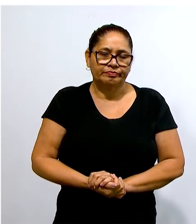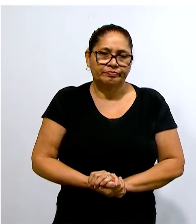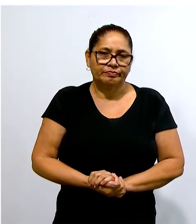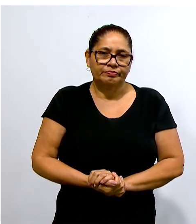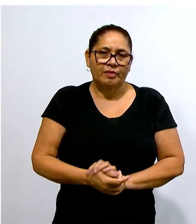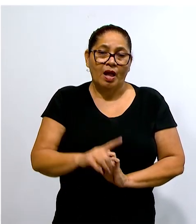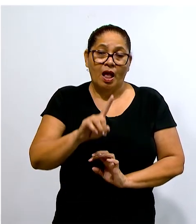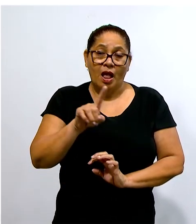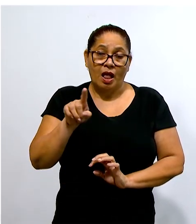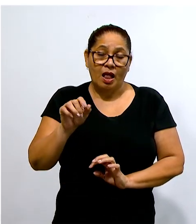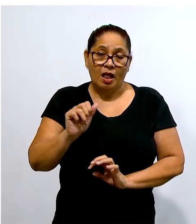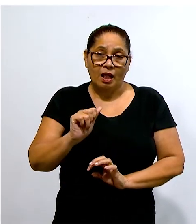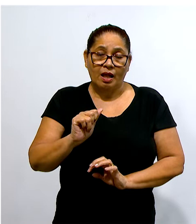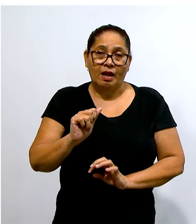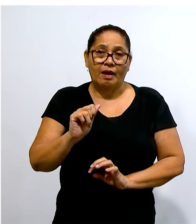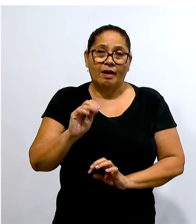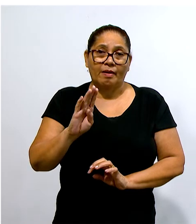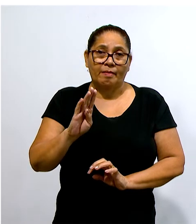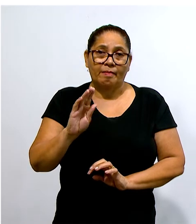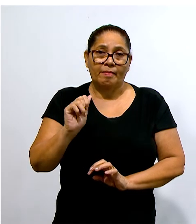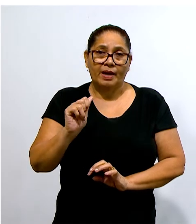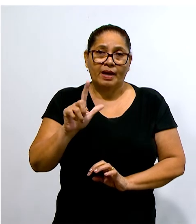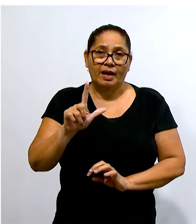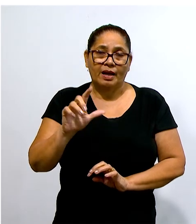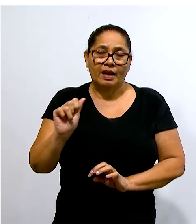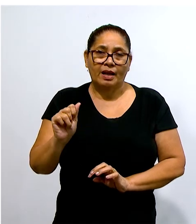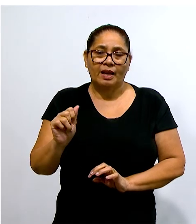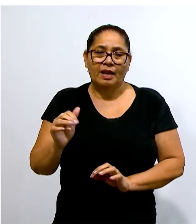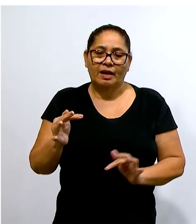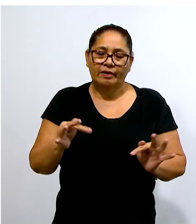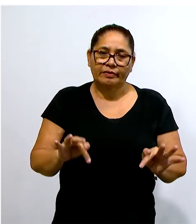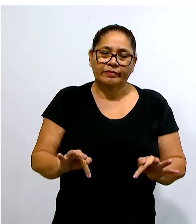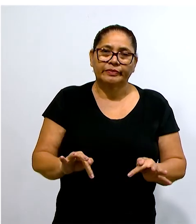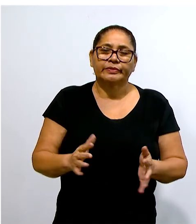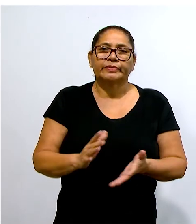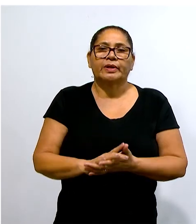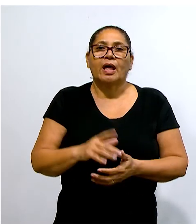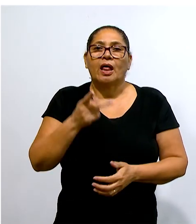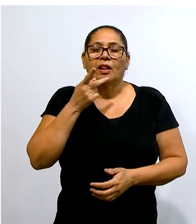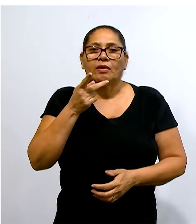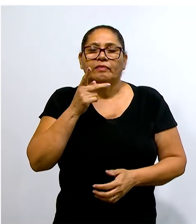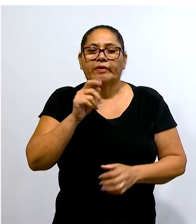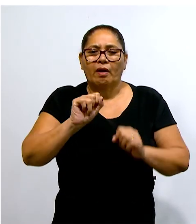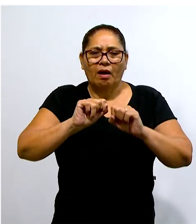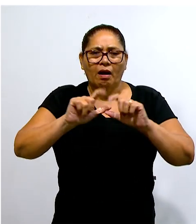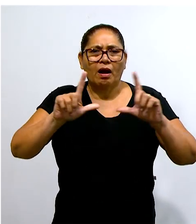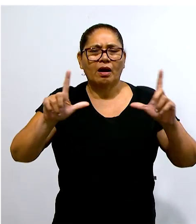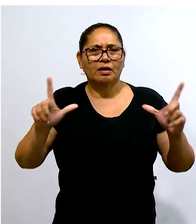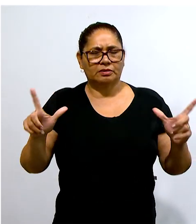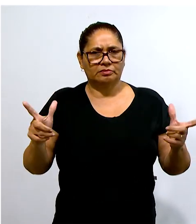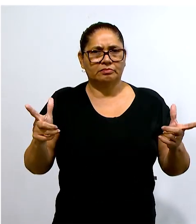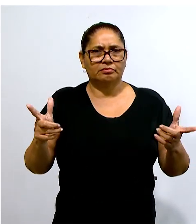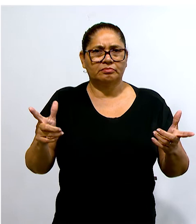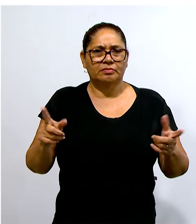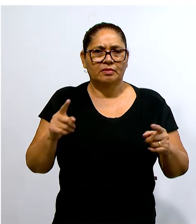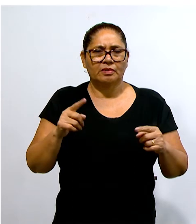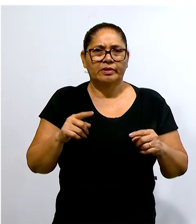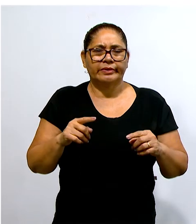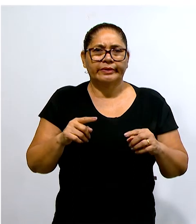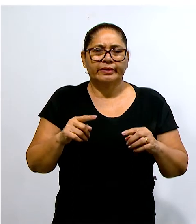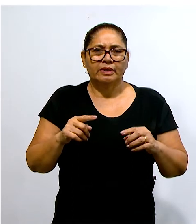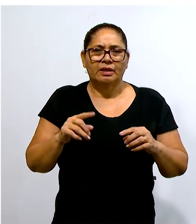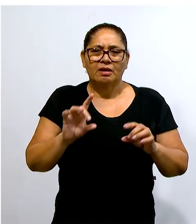Zabala nos diz o seguinte, a gente finaliza aqui com o Zabala, que ele nos diz muito claramente que por trás